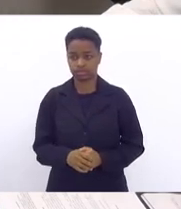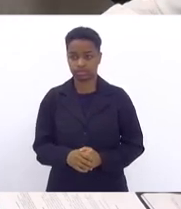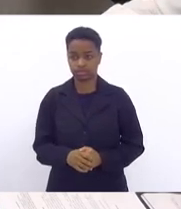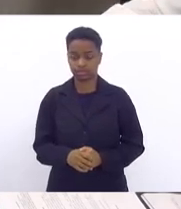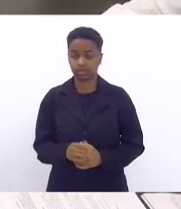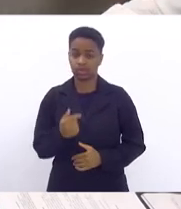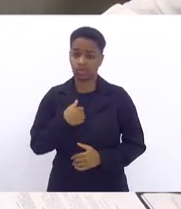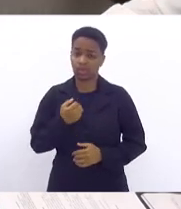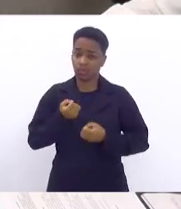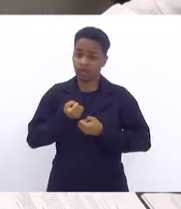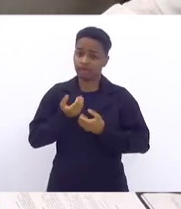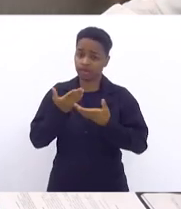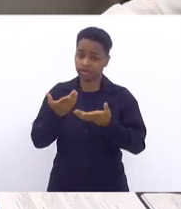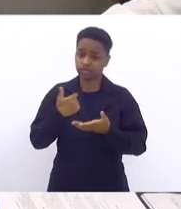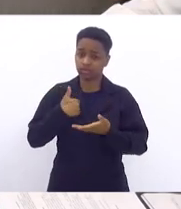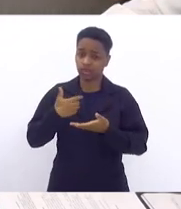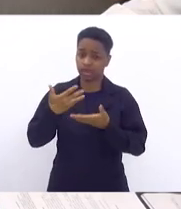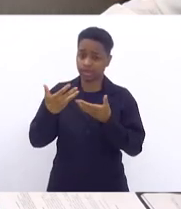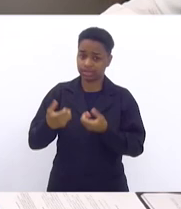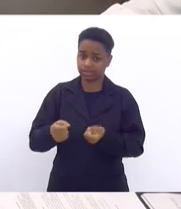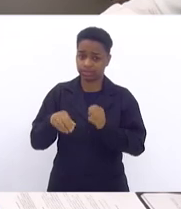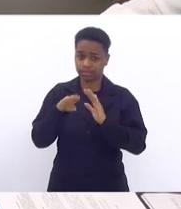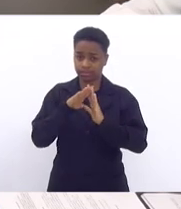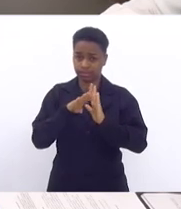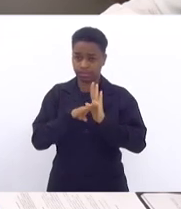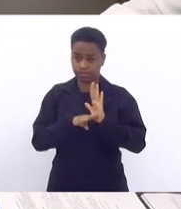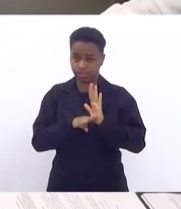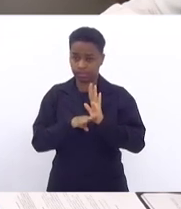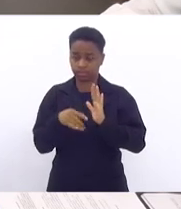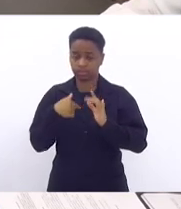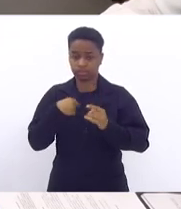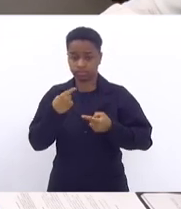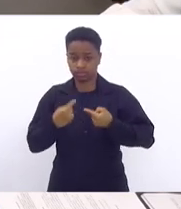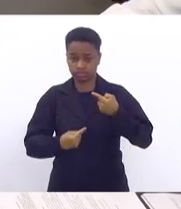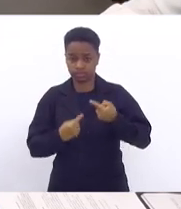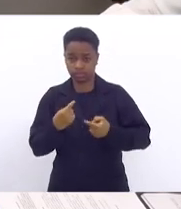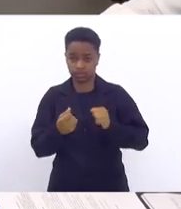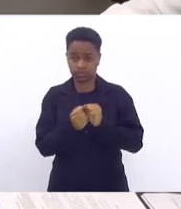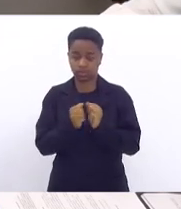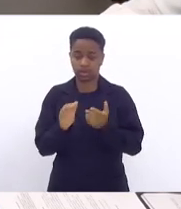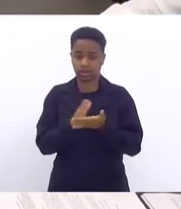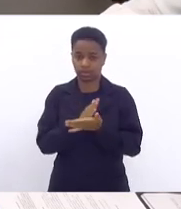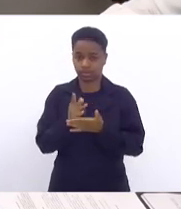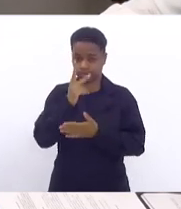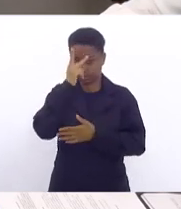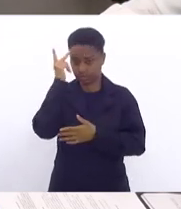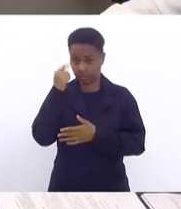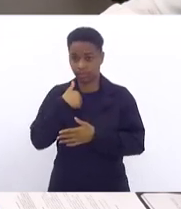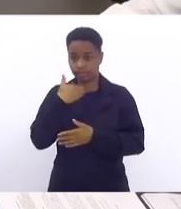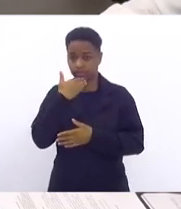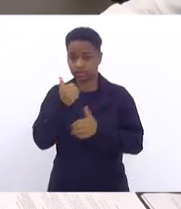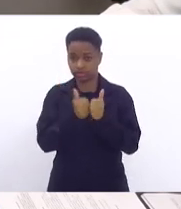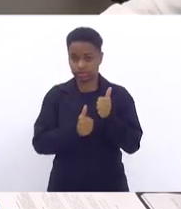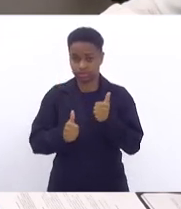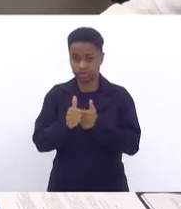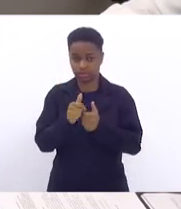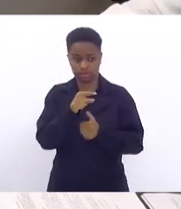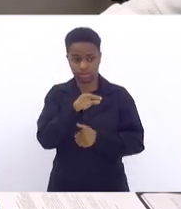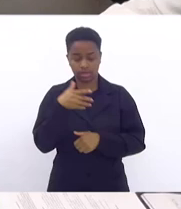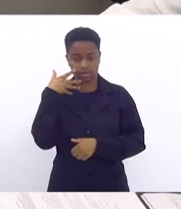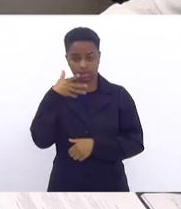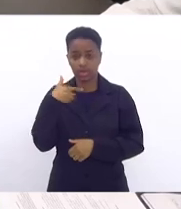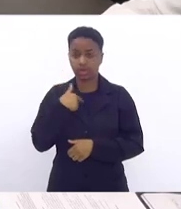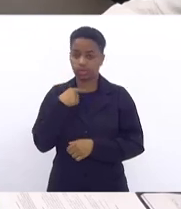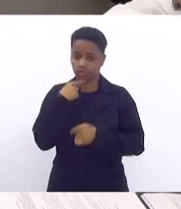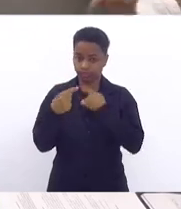Eu confesso que quando recebi a pauta, discuti com alguns cuidadores, estou discutindo, pedindo uma parte ao deputado Luiz Paulo. Também fiquei